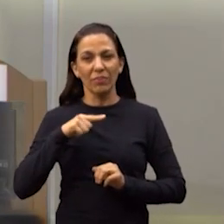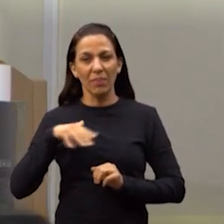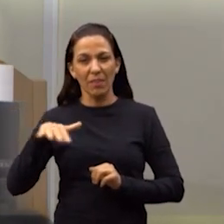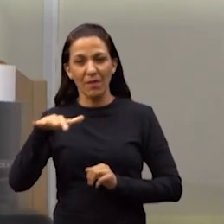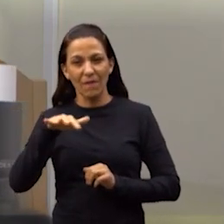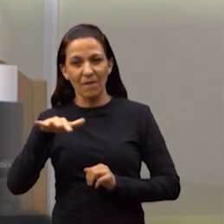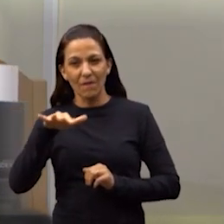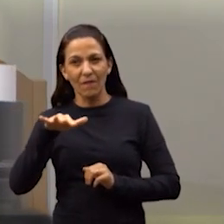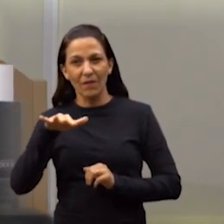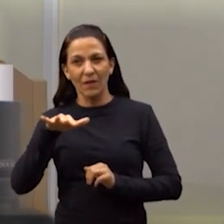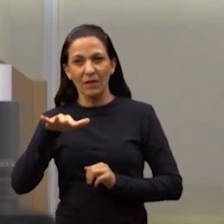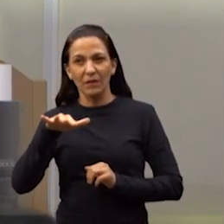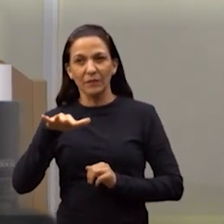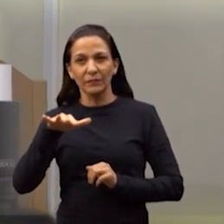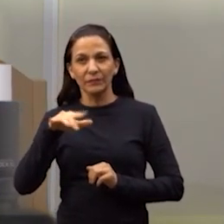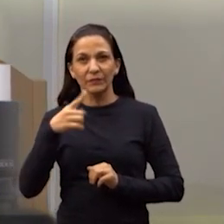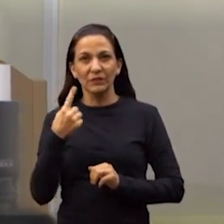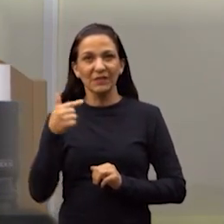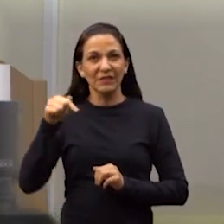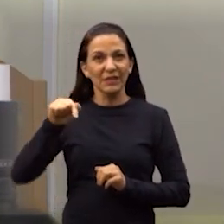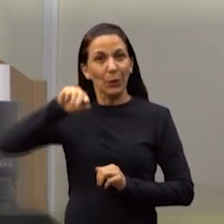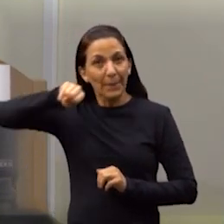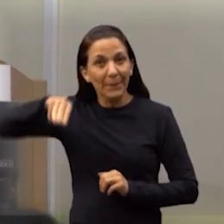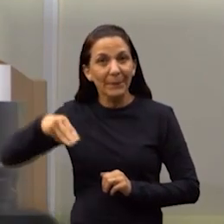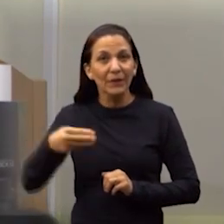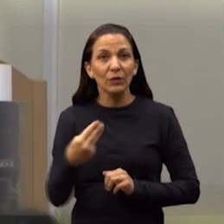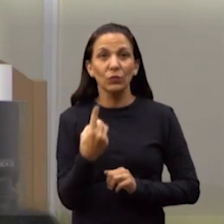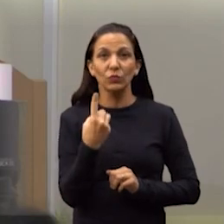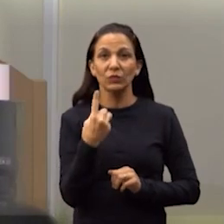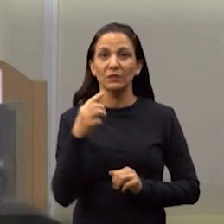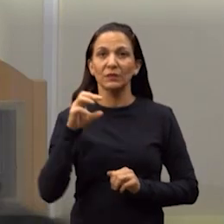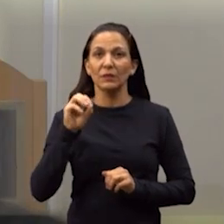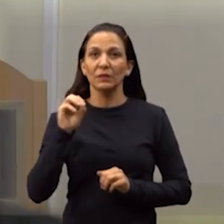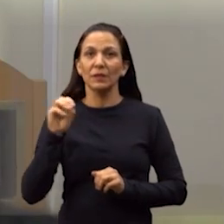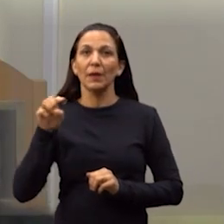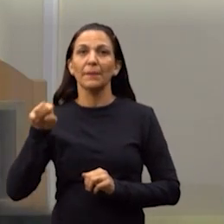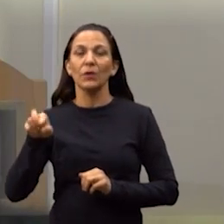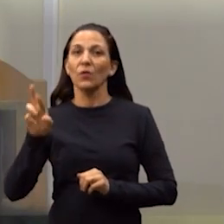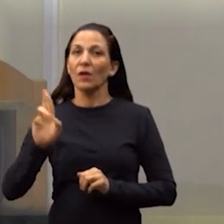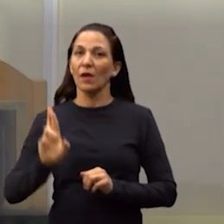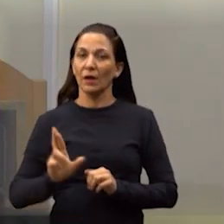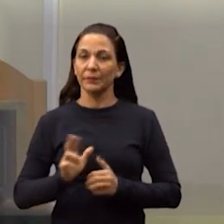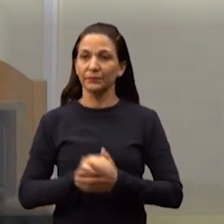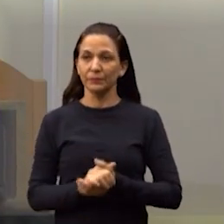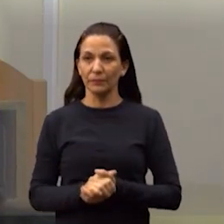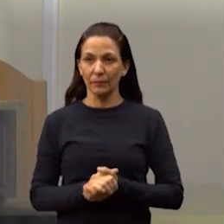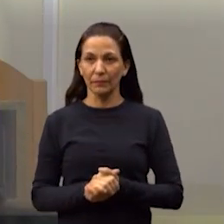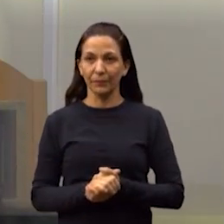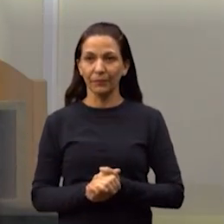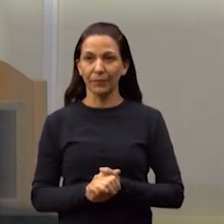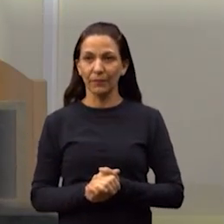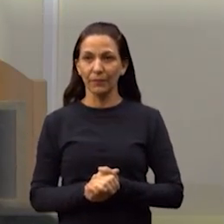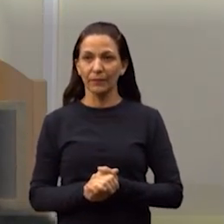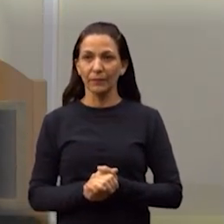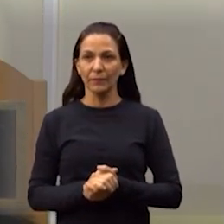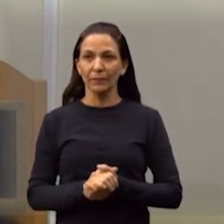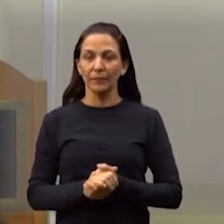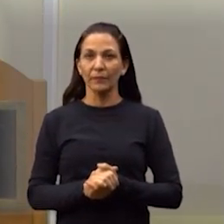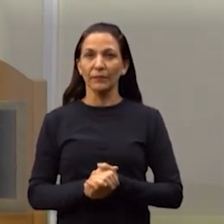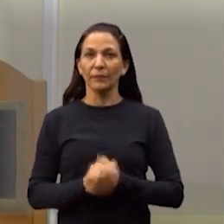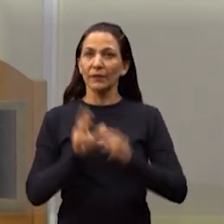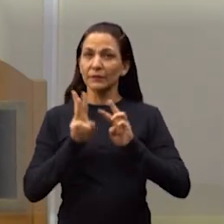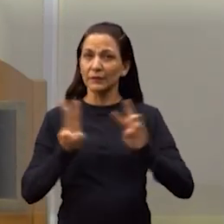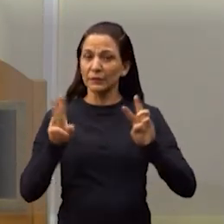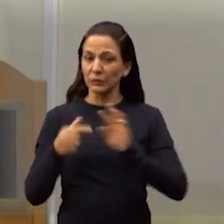em 17 milhões e cem mil reais segundo apontou inclusive notícias no Cidade